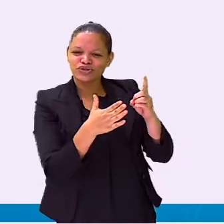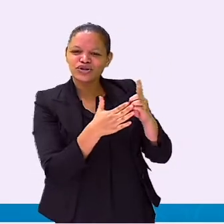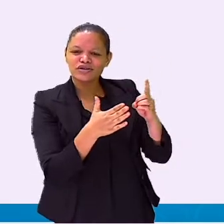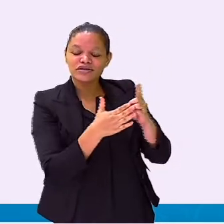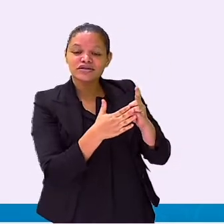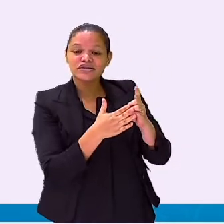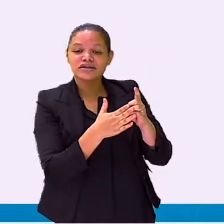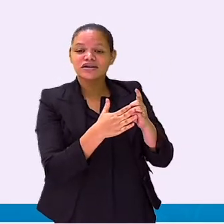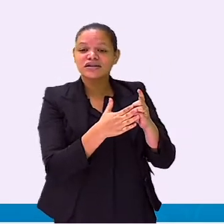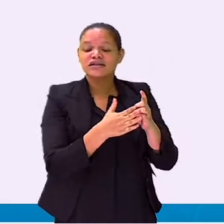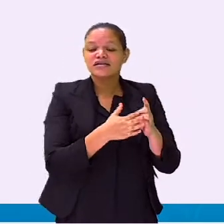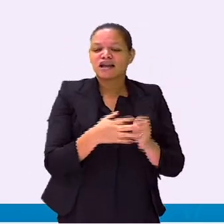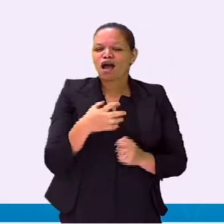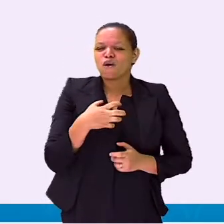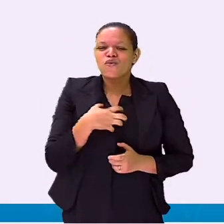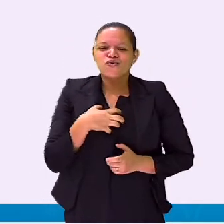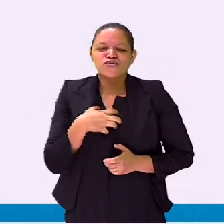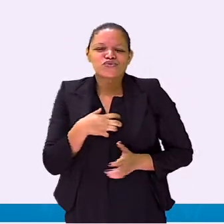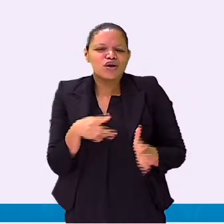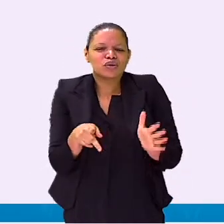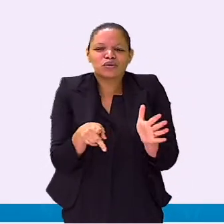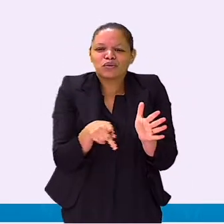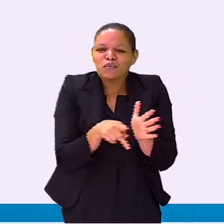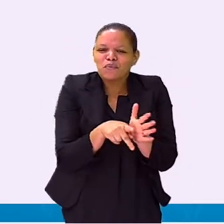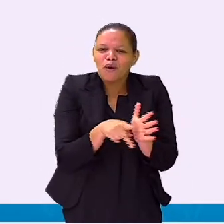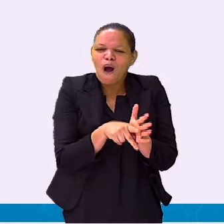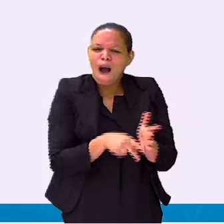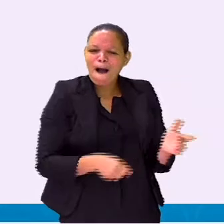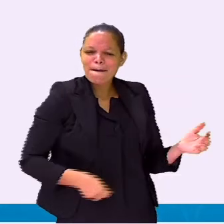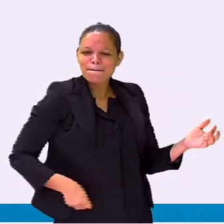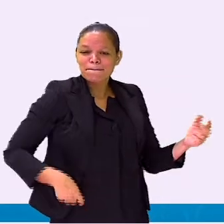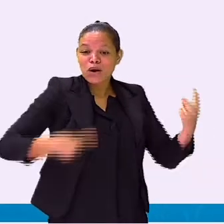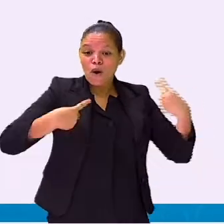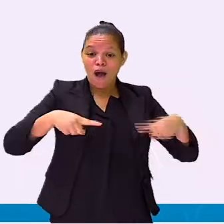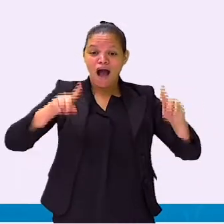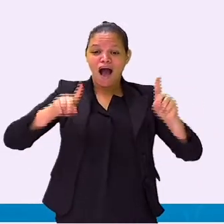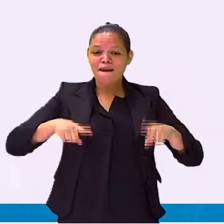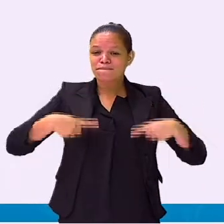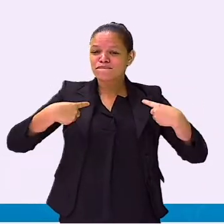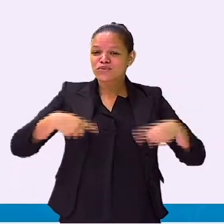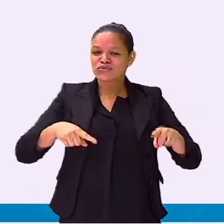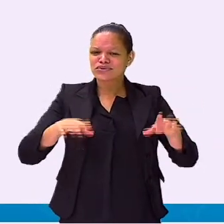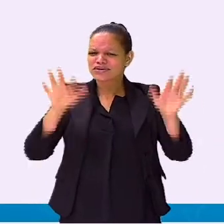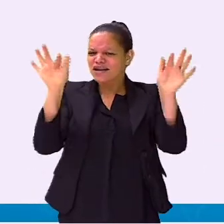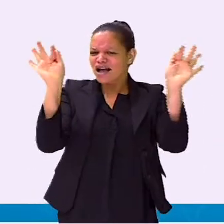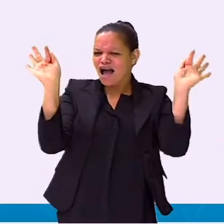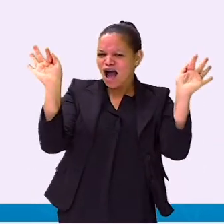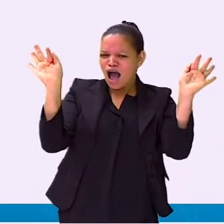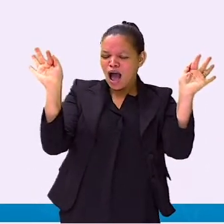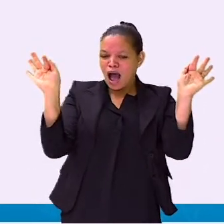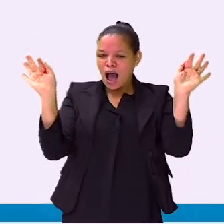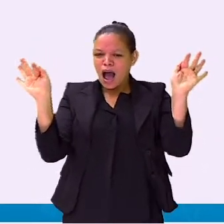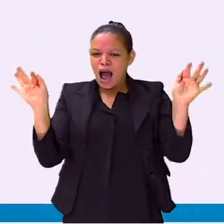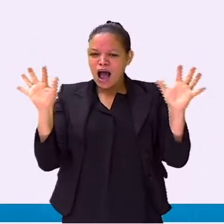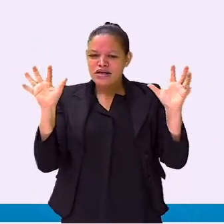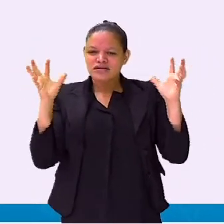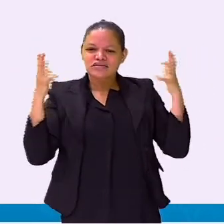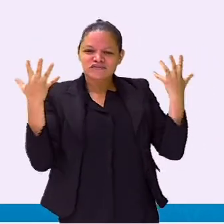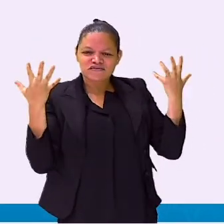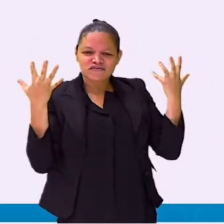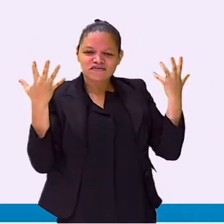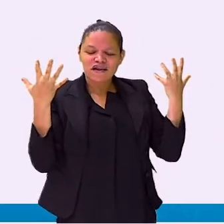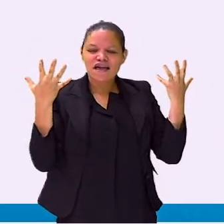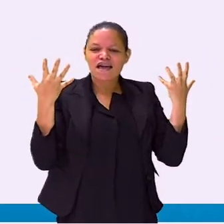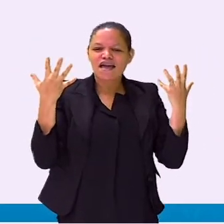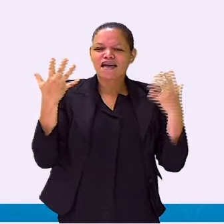a reza, o congado, a folia de reis e a benzedeira. Como toda essa